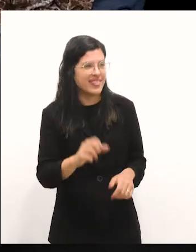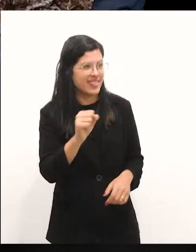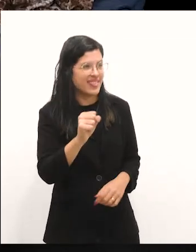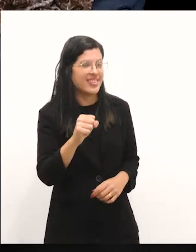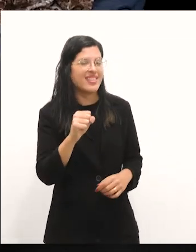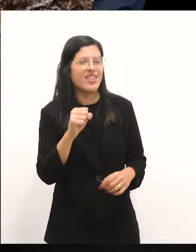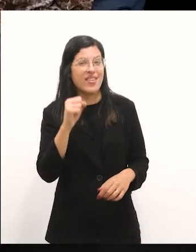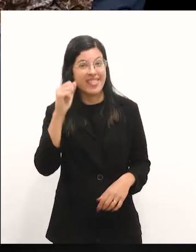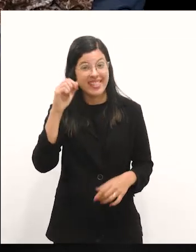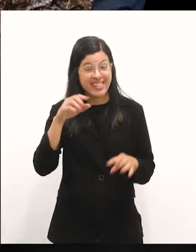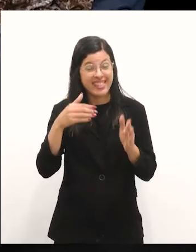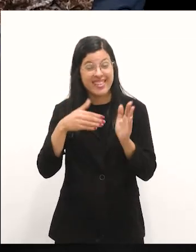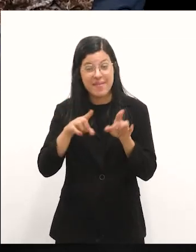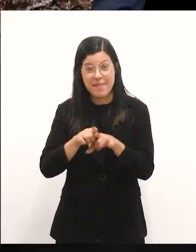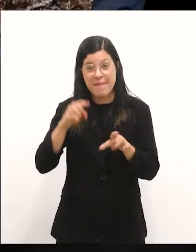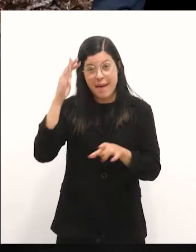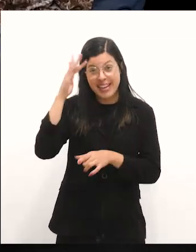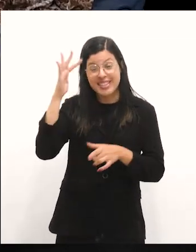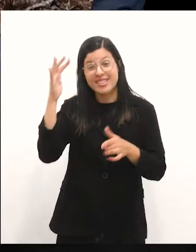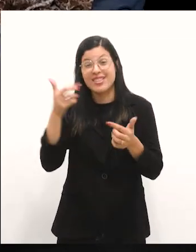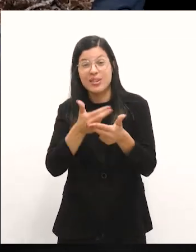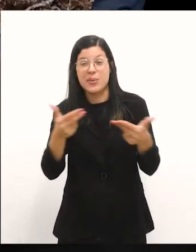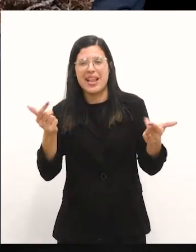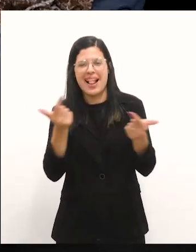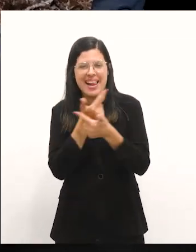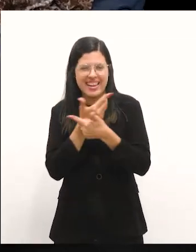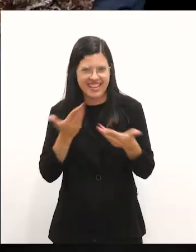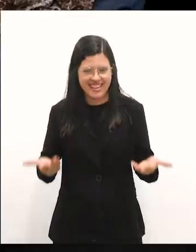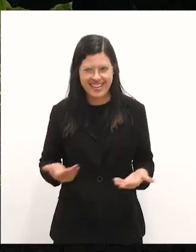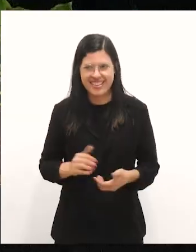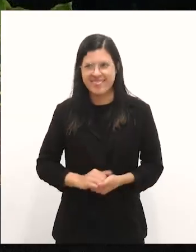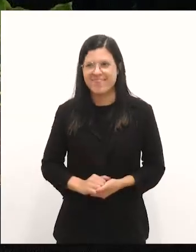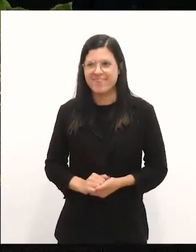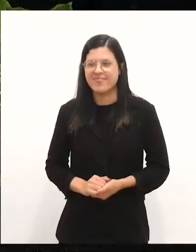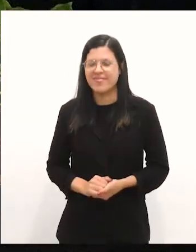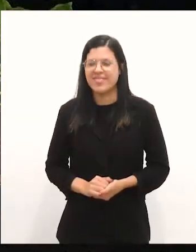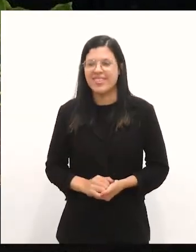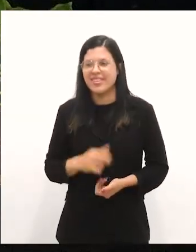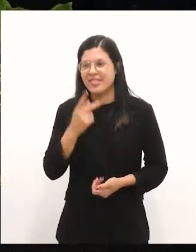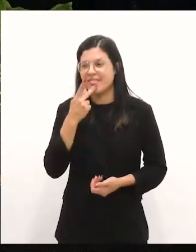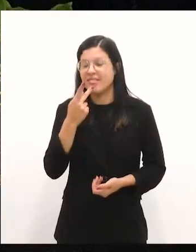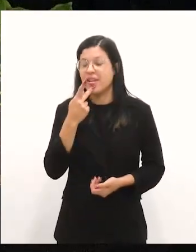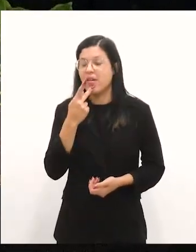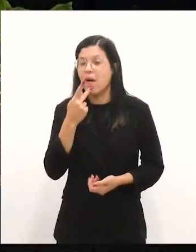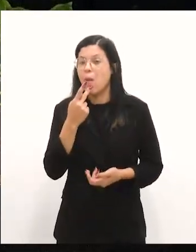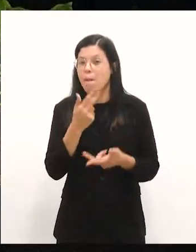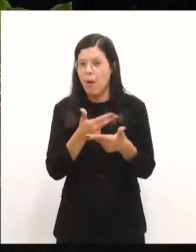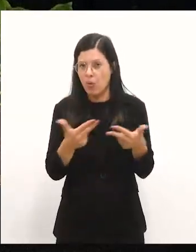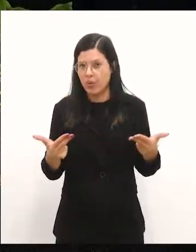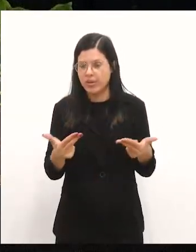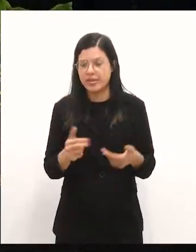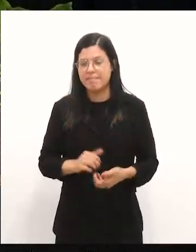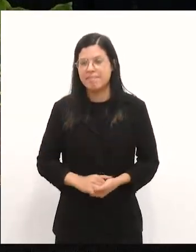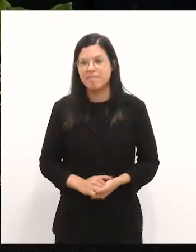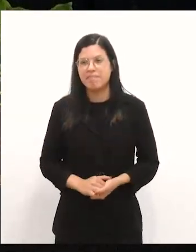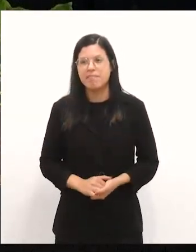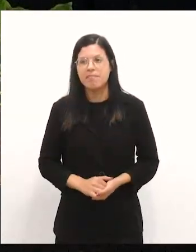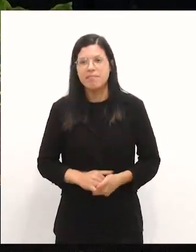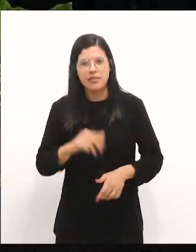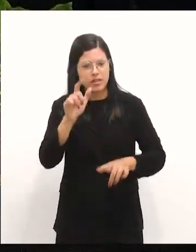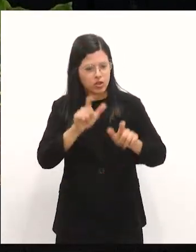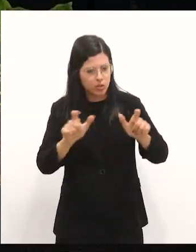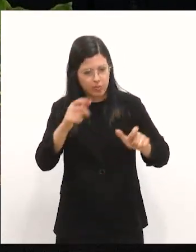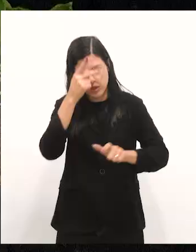que ele vai rir, que era algo que a gente ria demais. Olha, e vou dizer uma coisa a você.